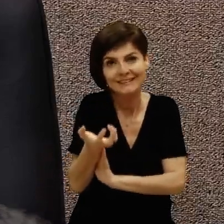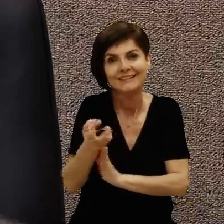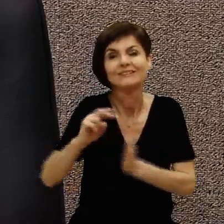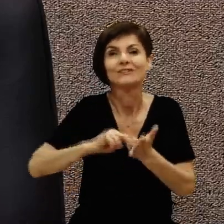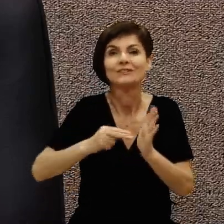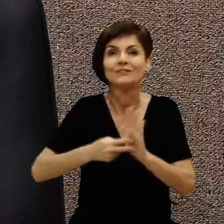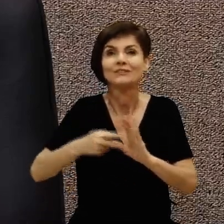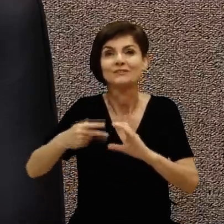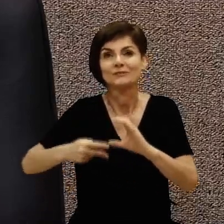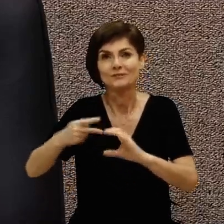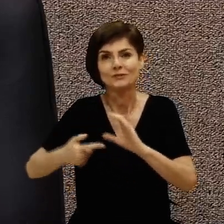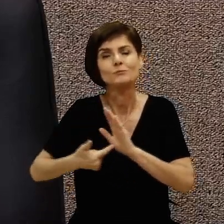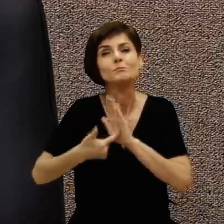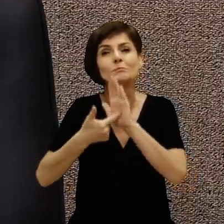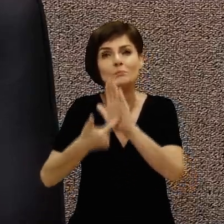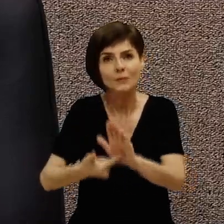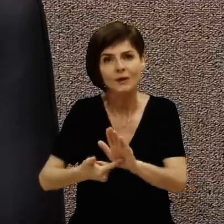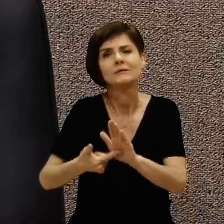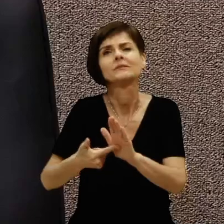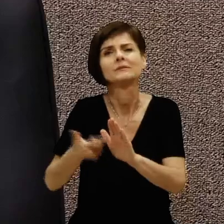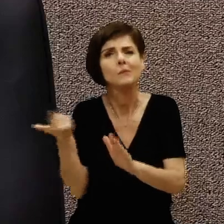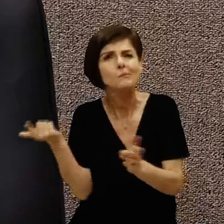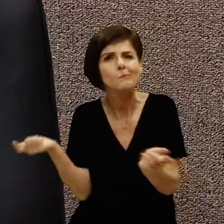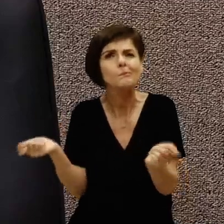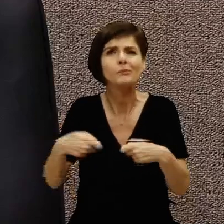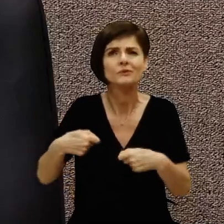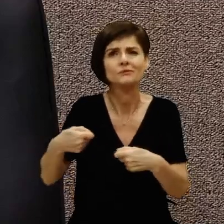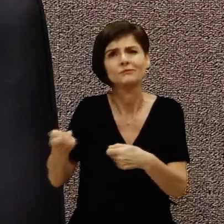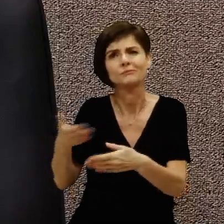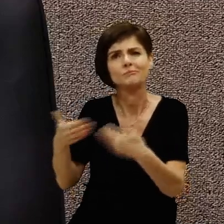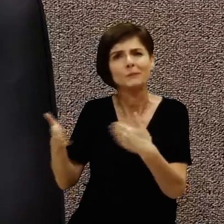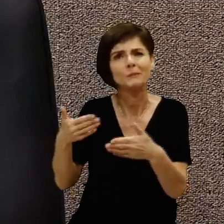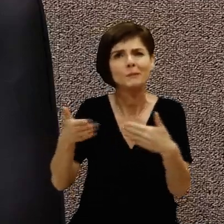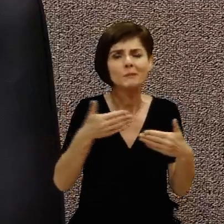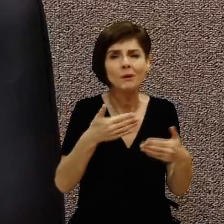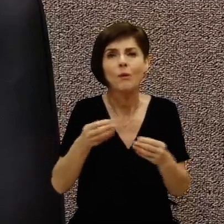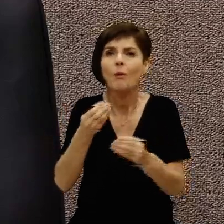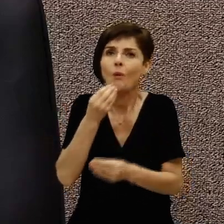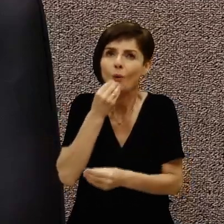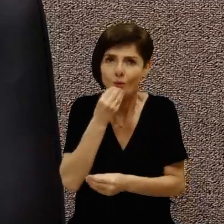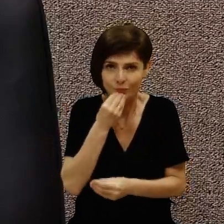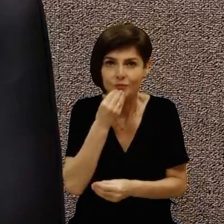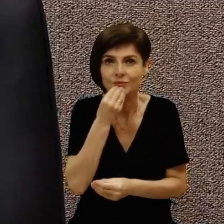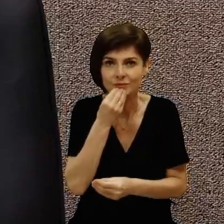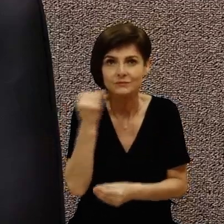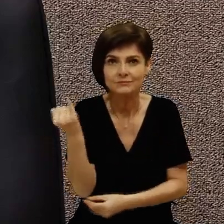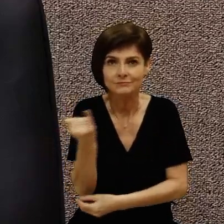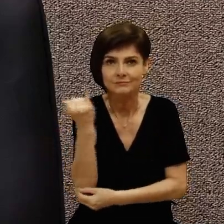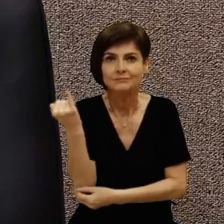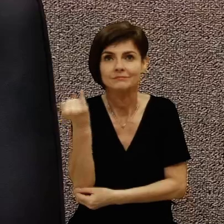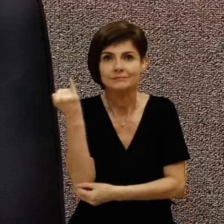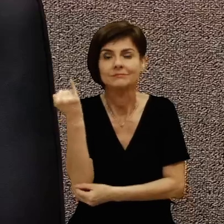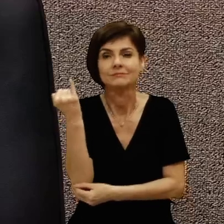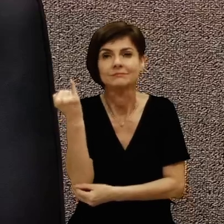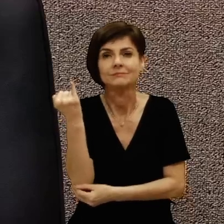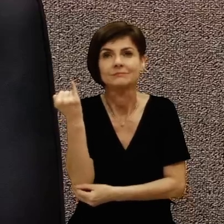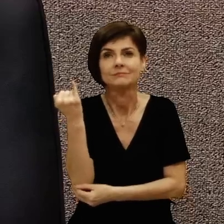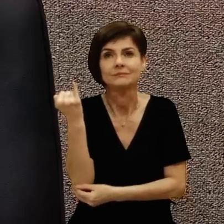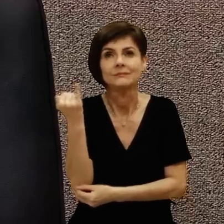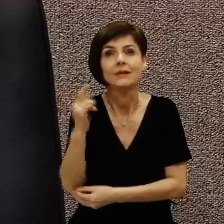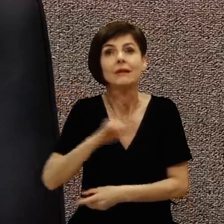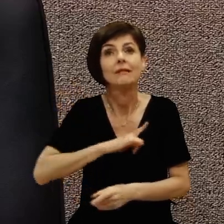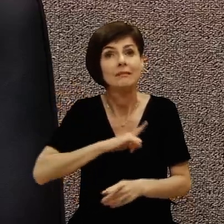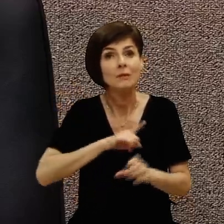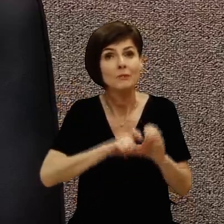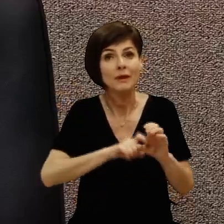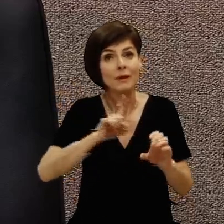de Vereadores dá uma demonstração de diálogo, guardando, logicamente, a importância e a autonomia de